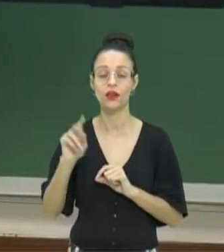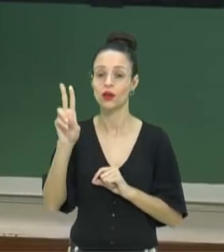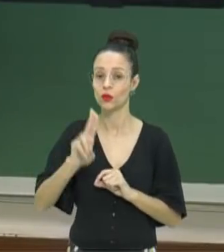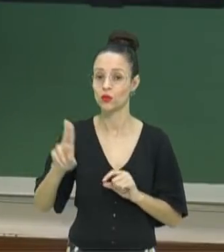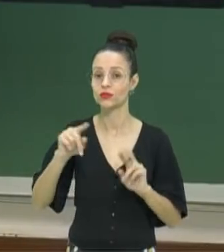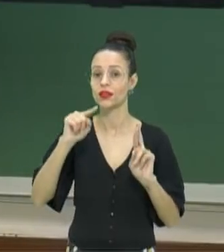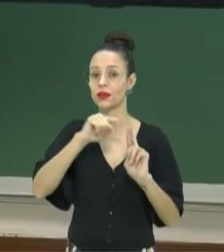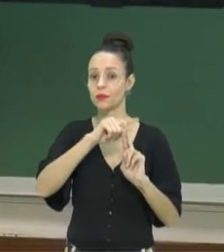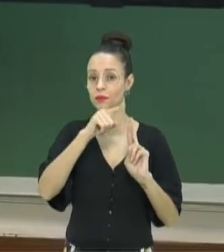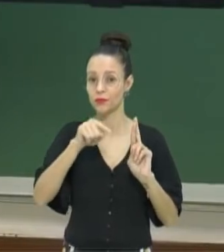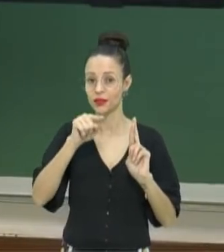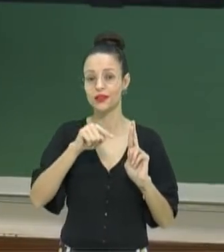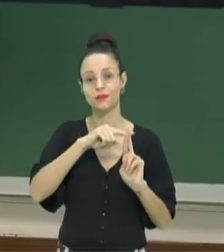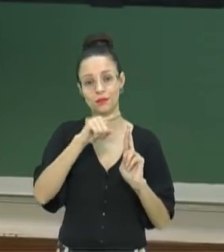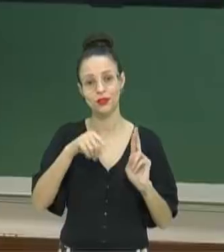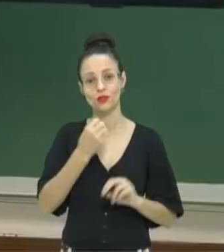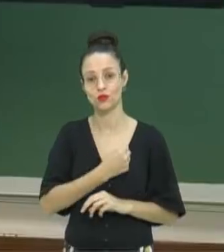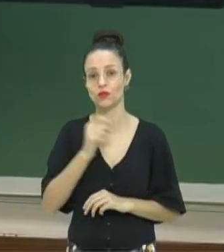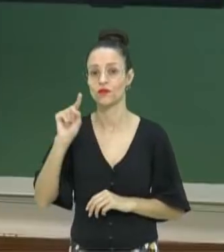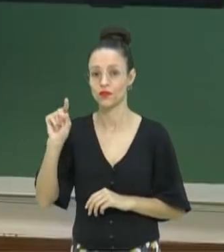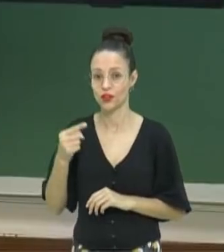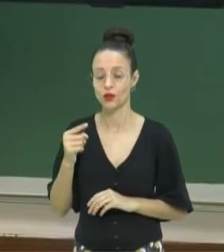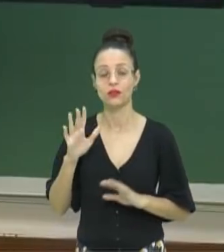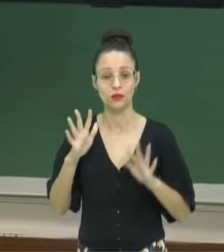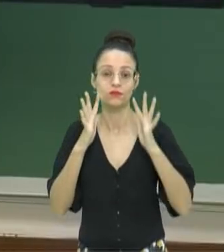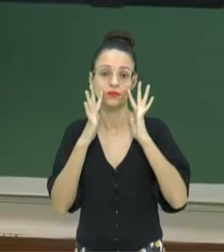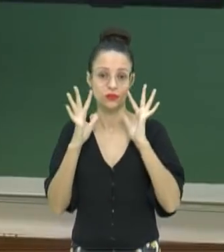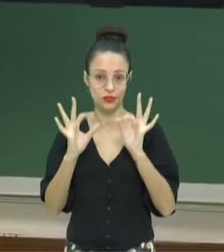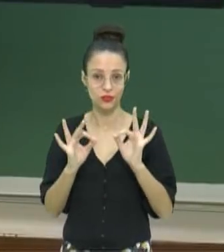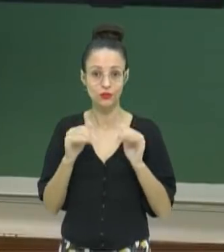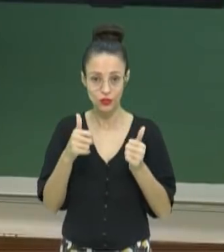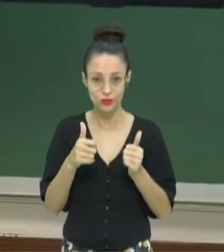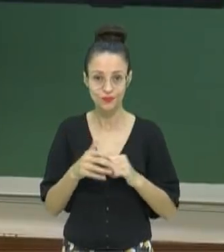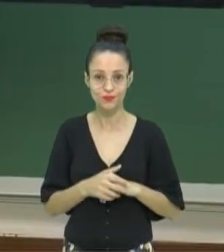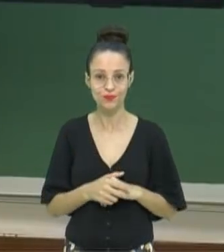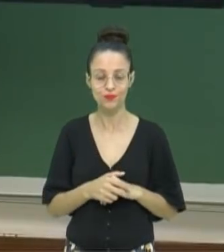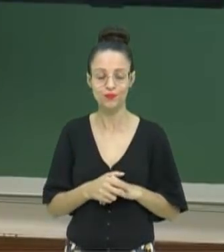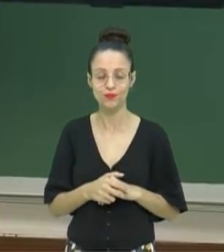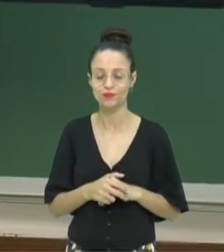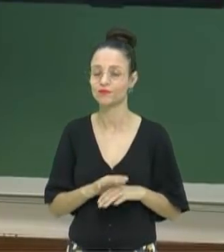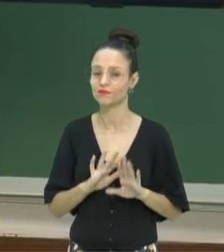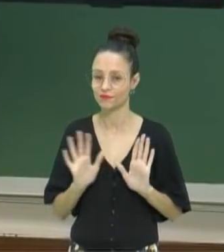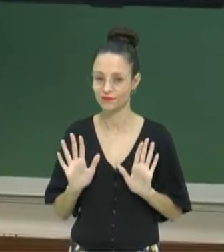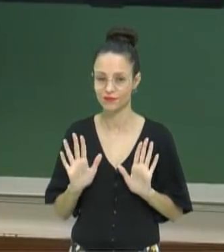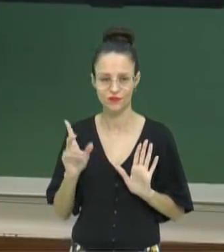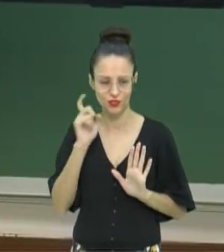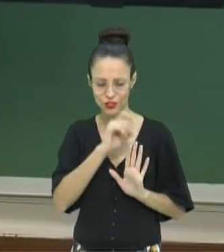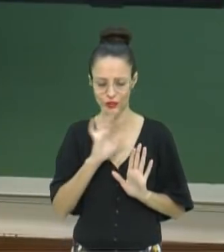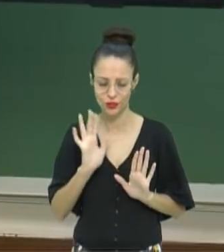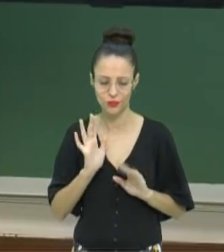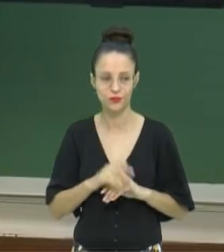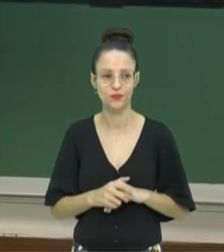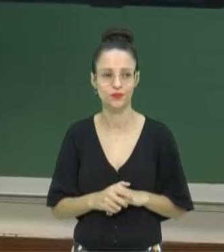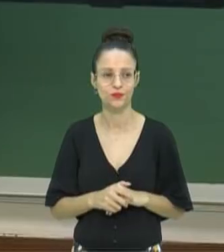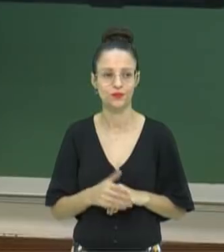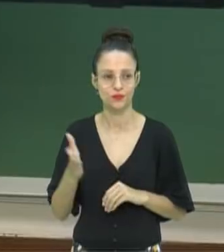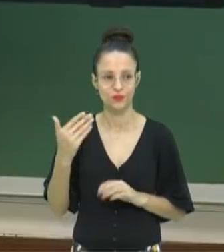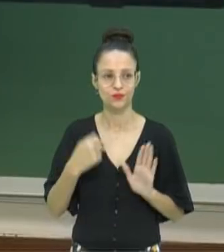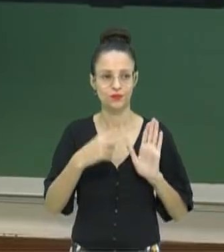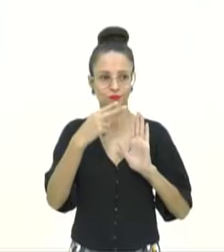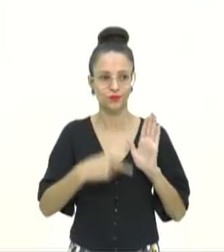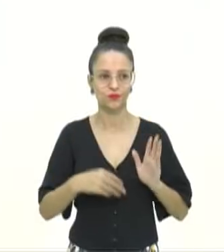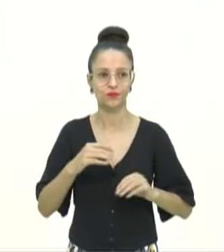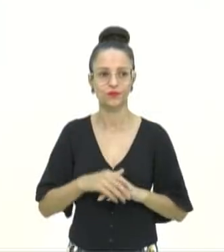usando π. E o π é um número decimal. Então tem que prestar atenção só nisso, ok? Tirando isso, não é difícil. Vamos ler